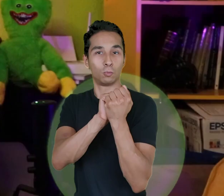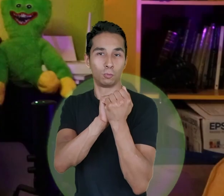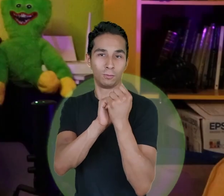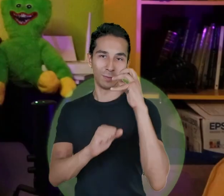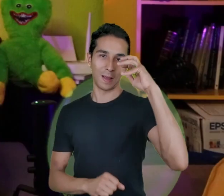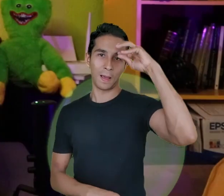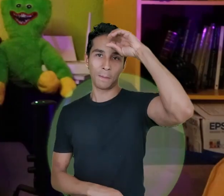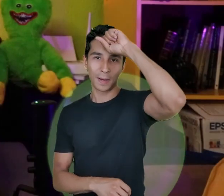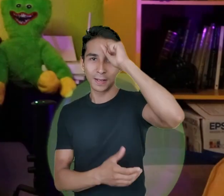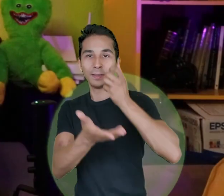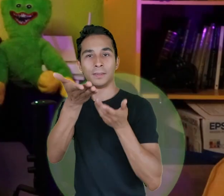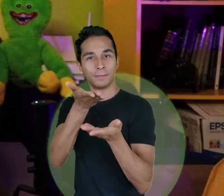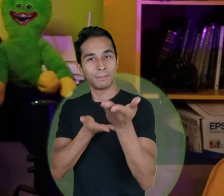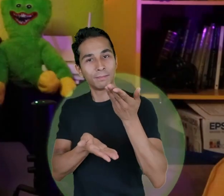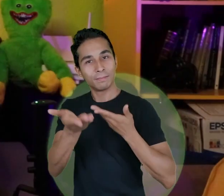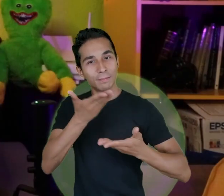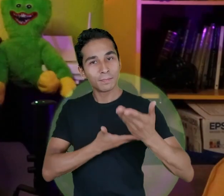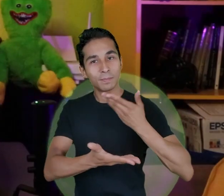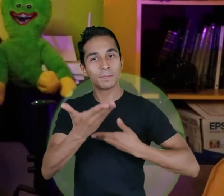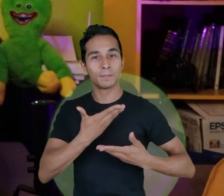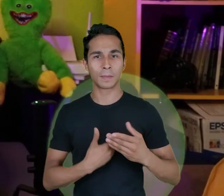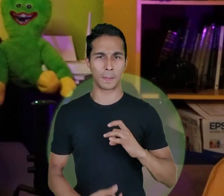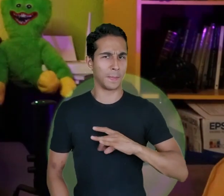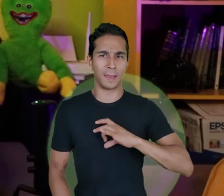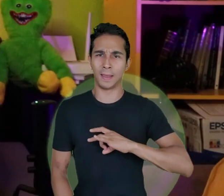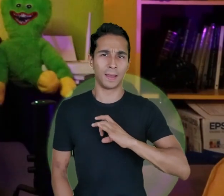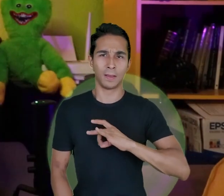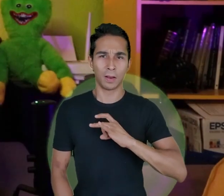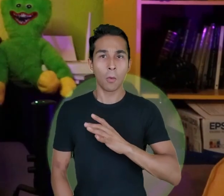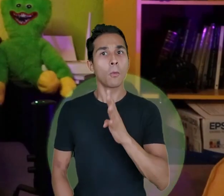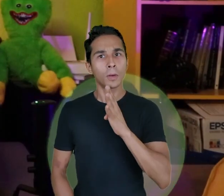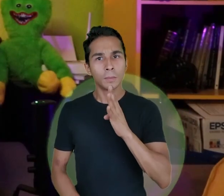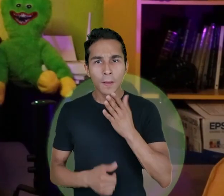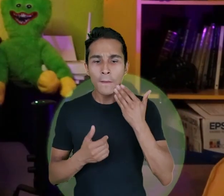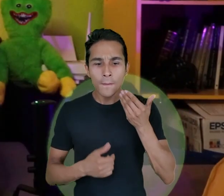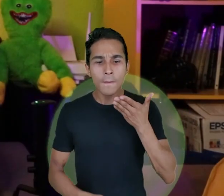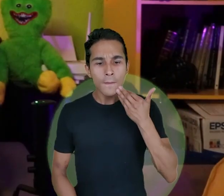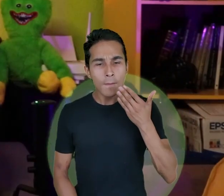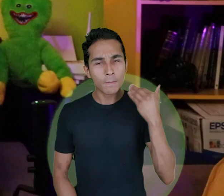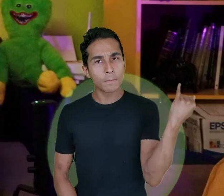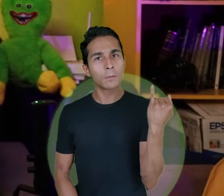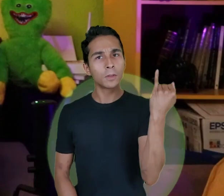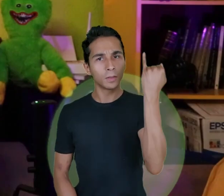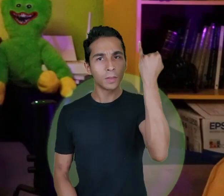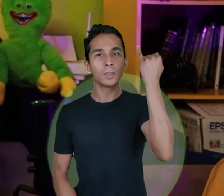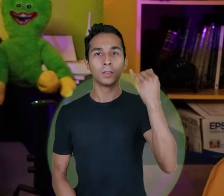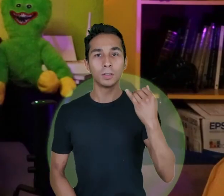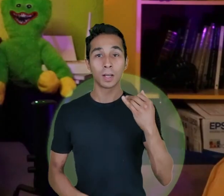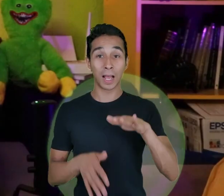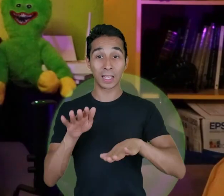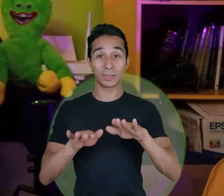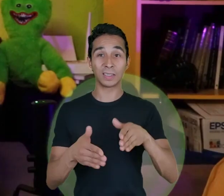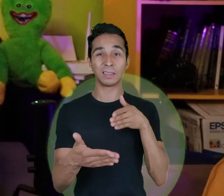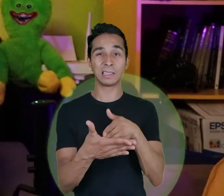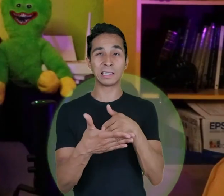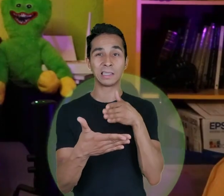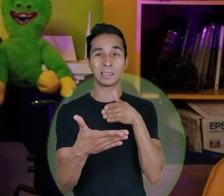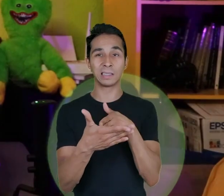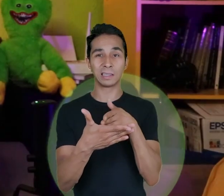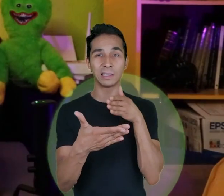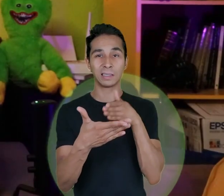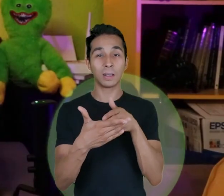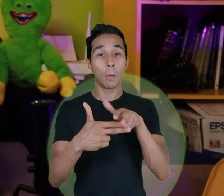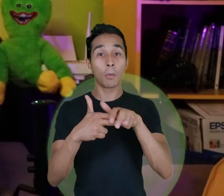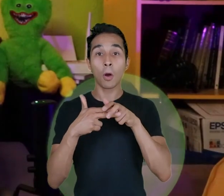gente. Não ter medo de ter acesso a esse conhecimento, né? Porque o que impede a gente de realizar as coisas é exatamente a